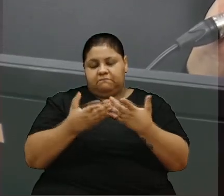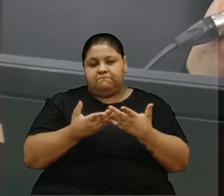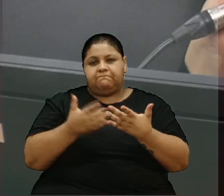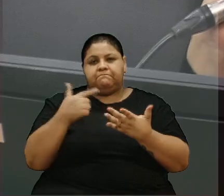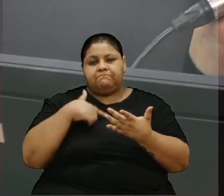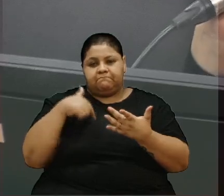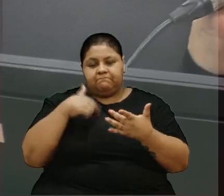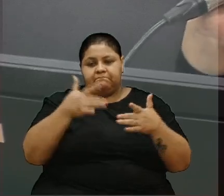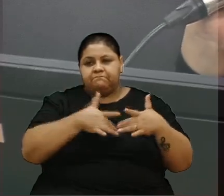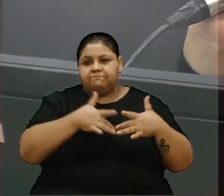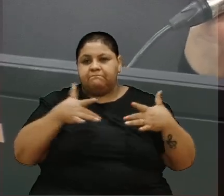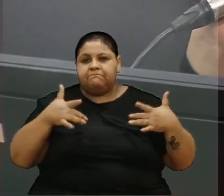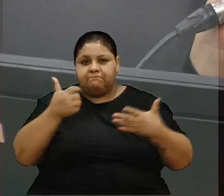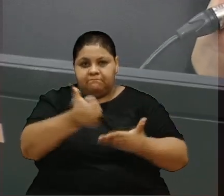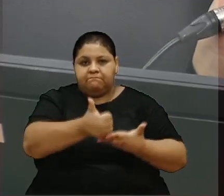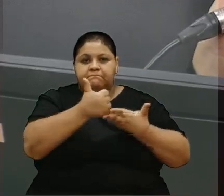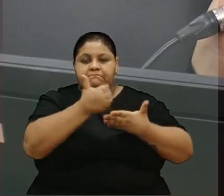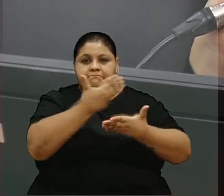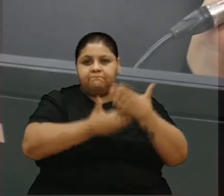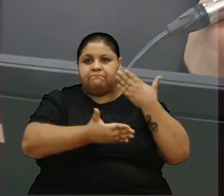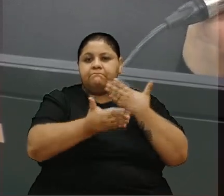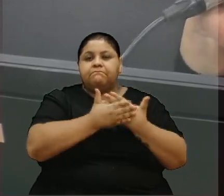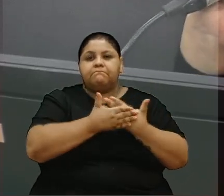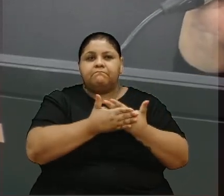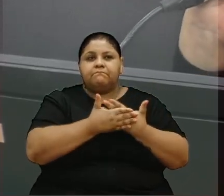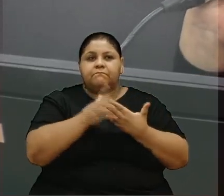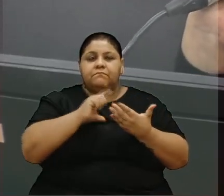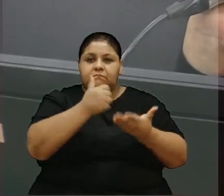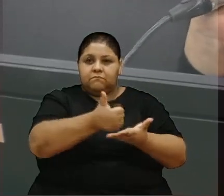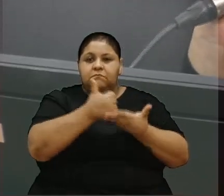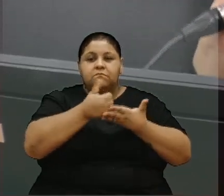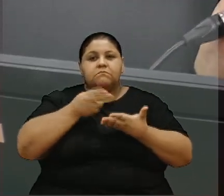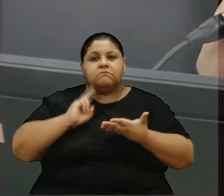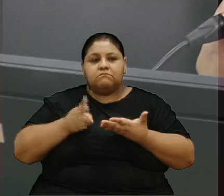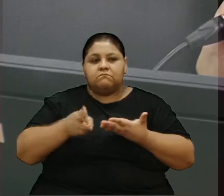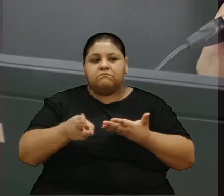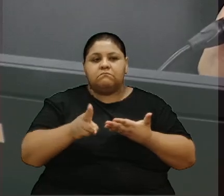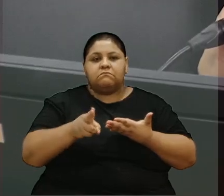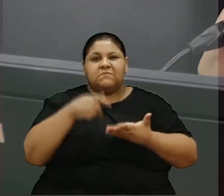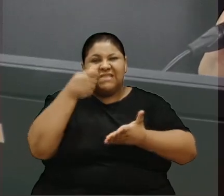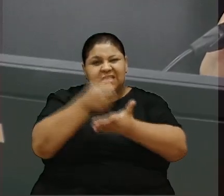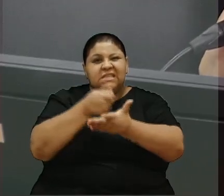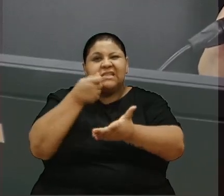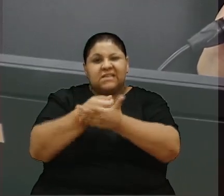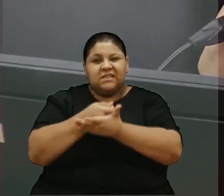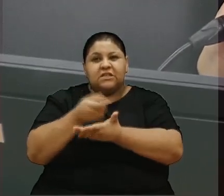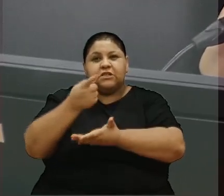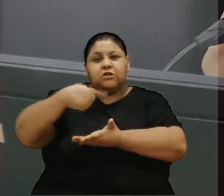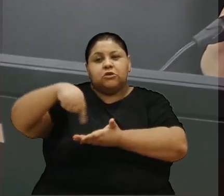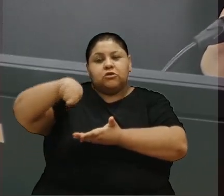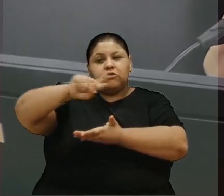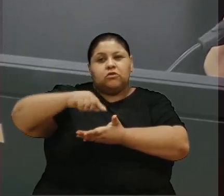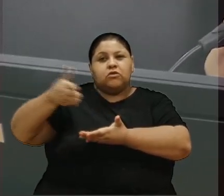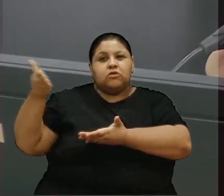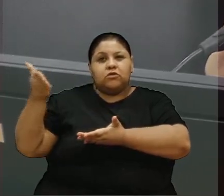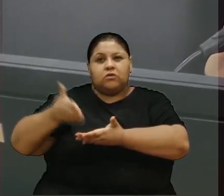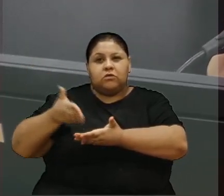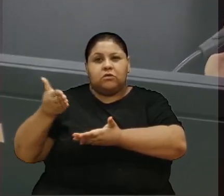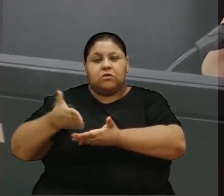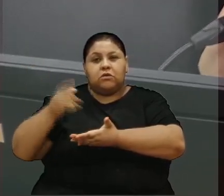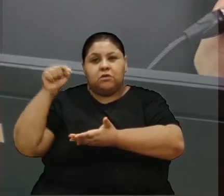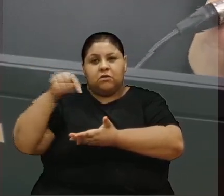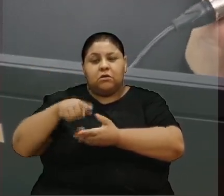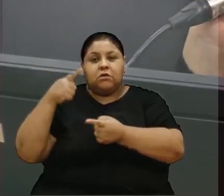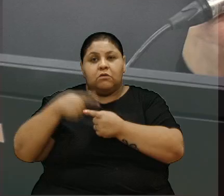minha solidariedade e meu apoio a todas. Contem comigo em toda essa luta. Nós estamos aqui